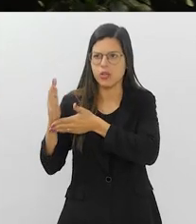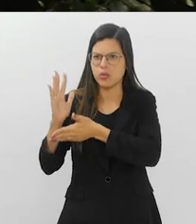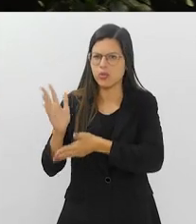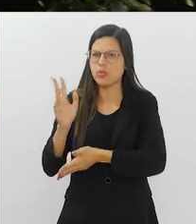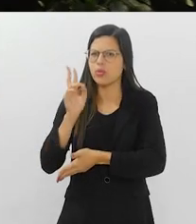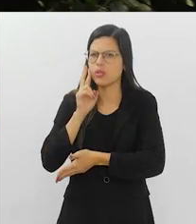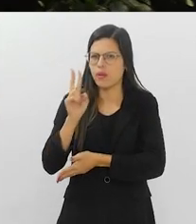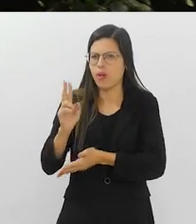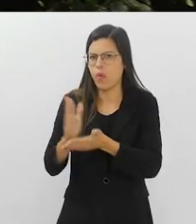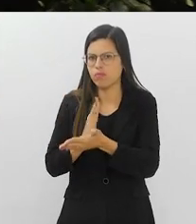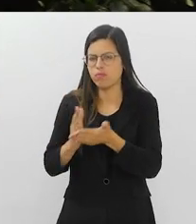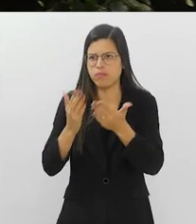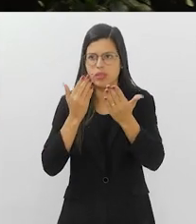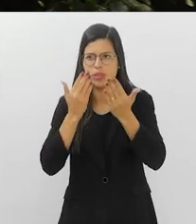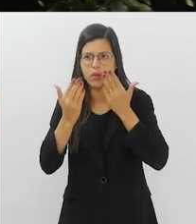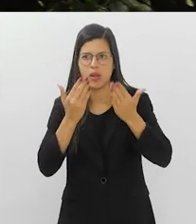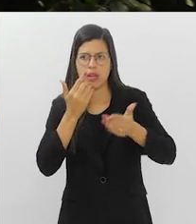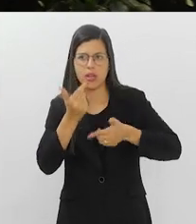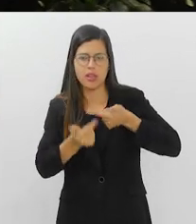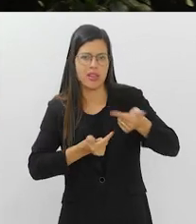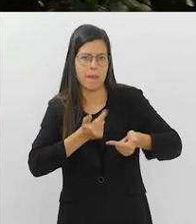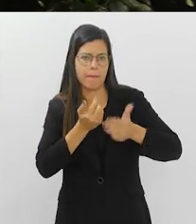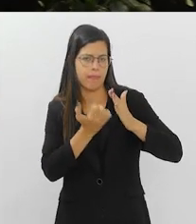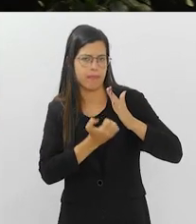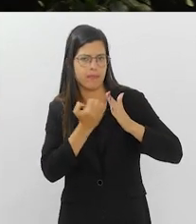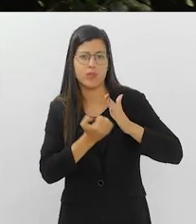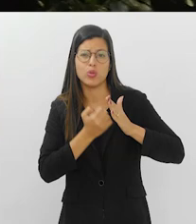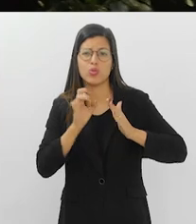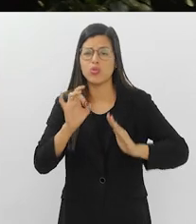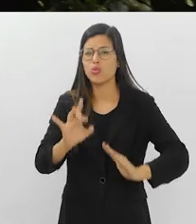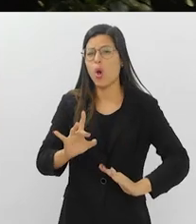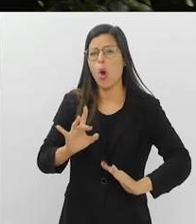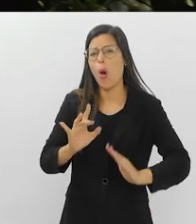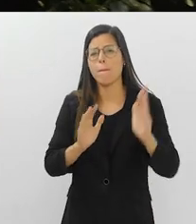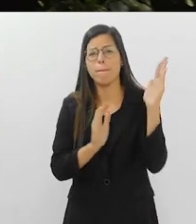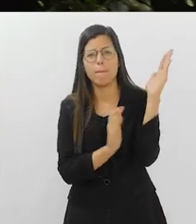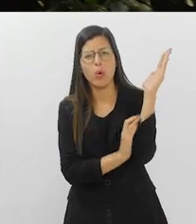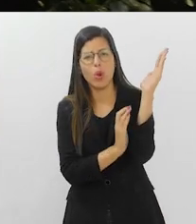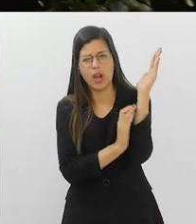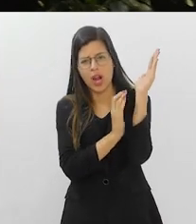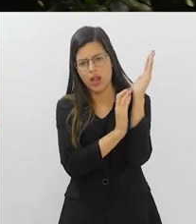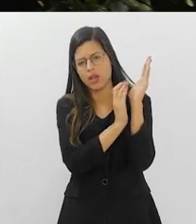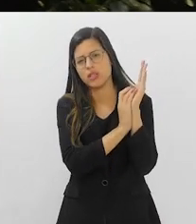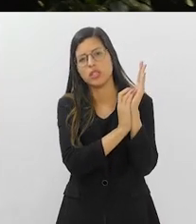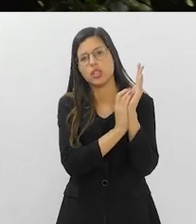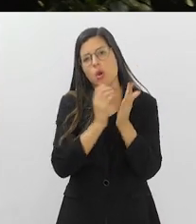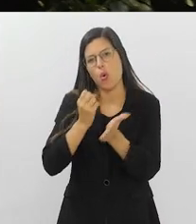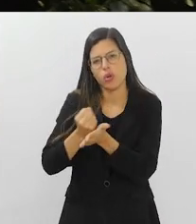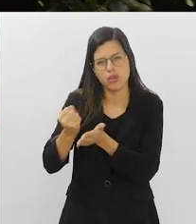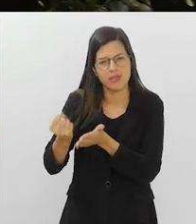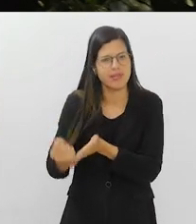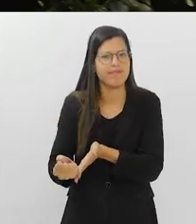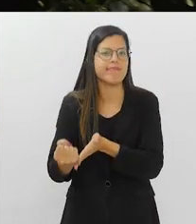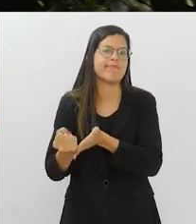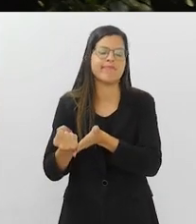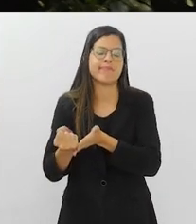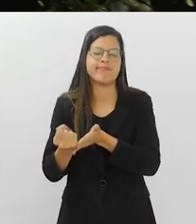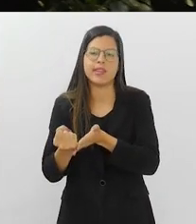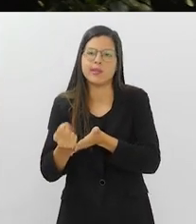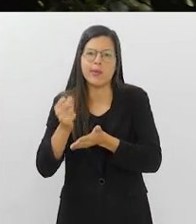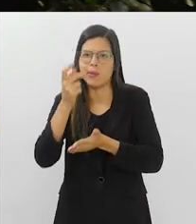algumas psicólogas que elas trabalhavam na empresa apenas para fazer aquela parte burocrática, né? Da contratação do